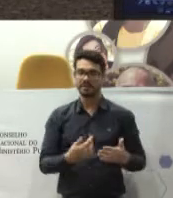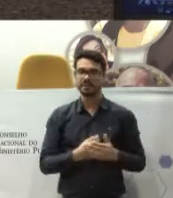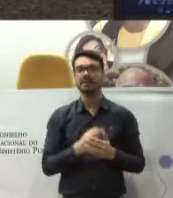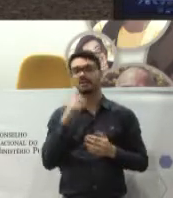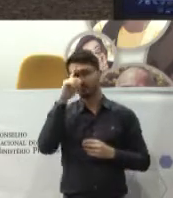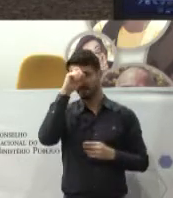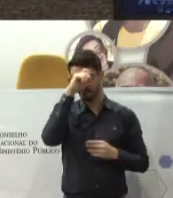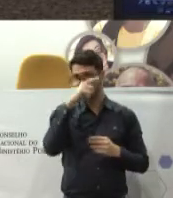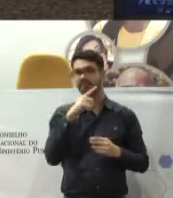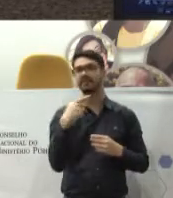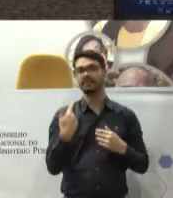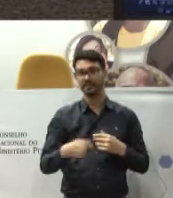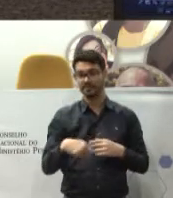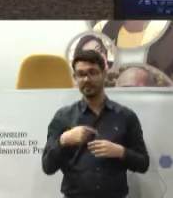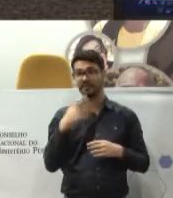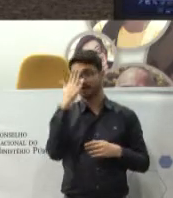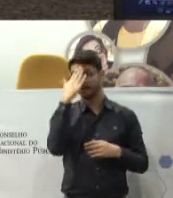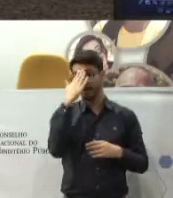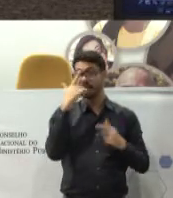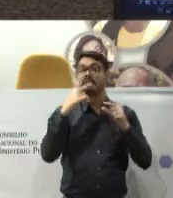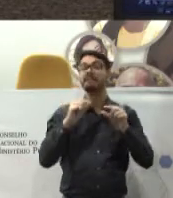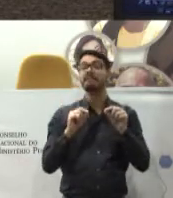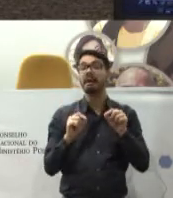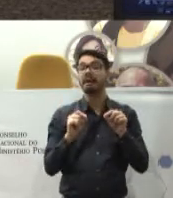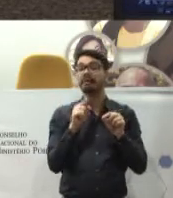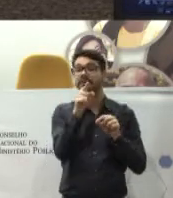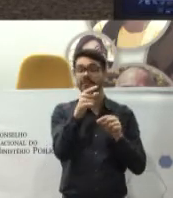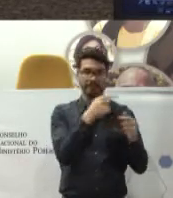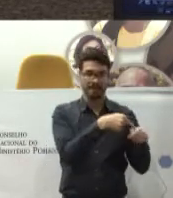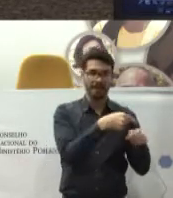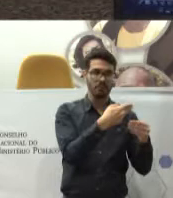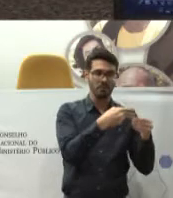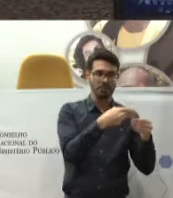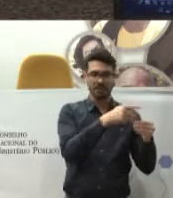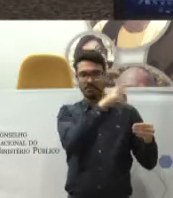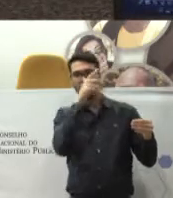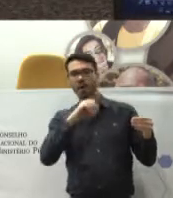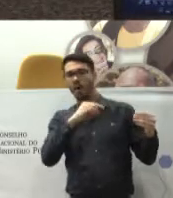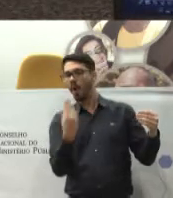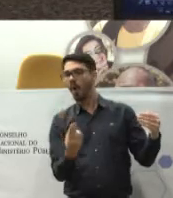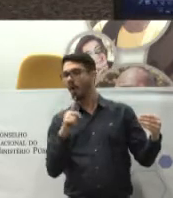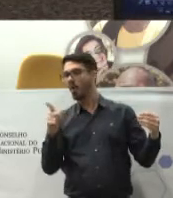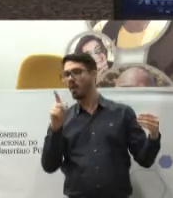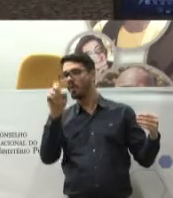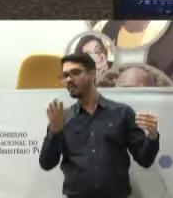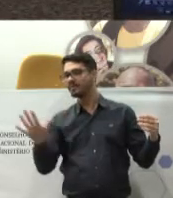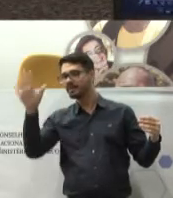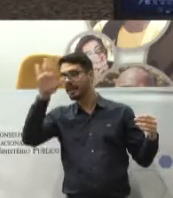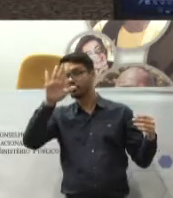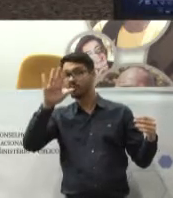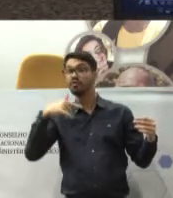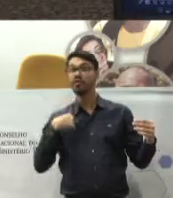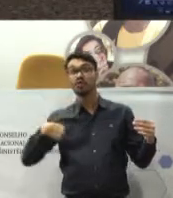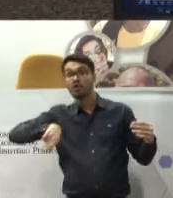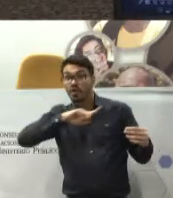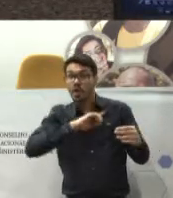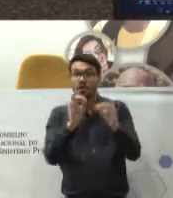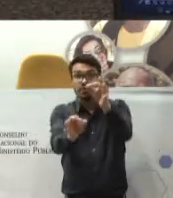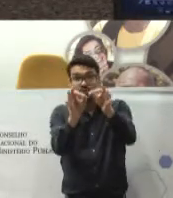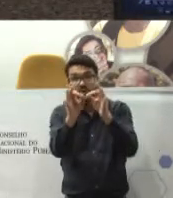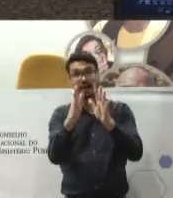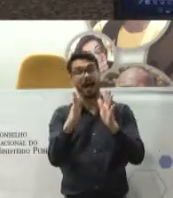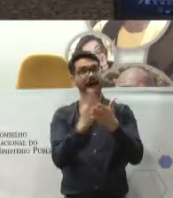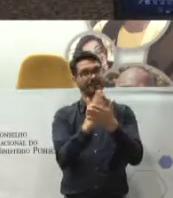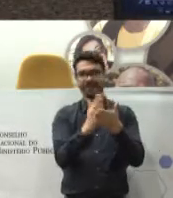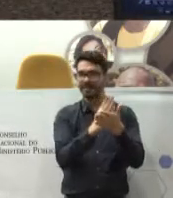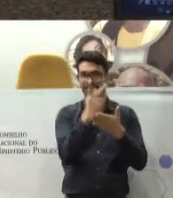em saber quem é o prestador. Pergunta, somos operadores jurídicos, não somos leigos. O paciente às vezes não